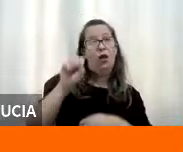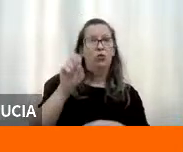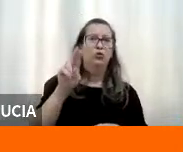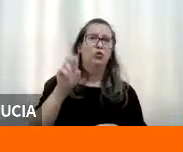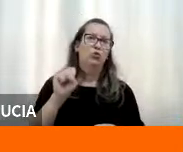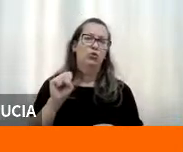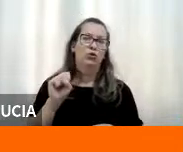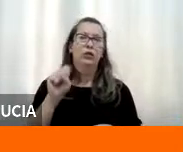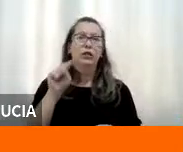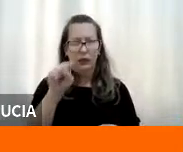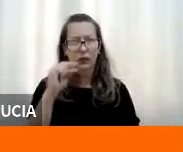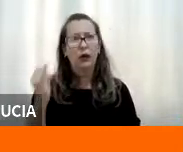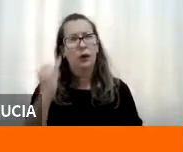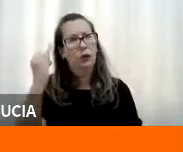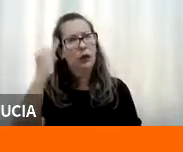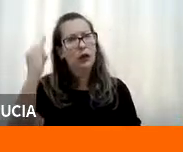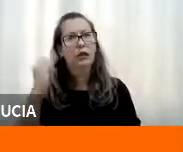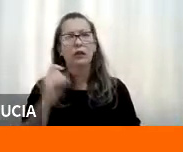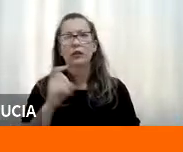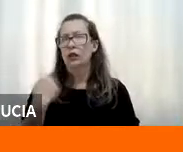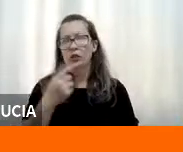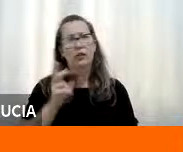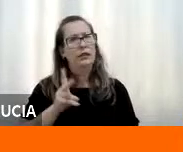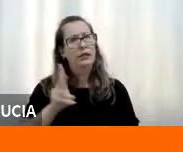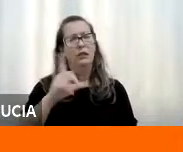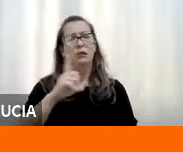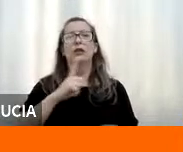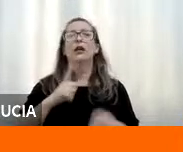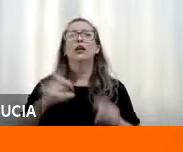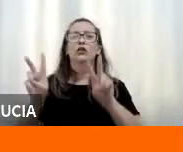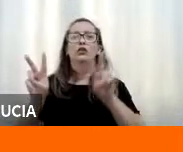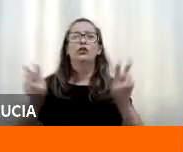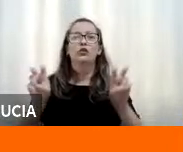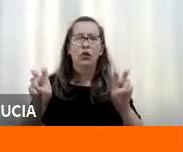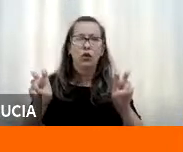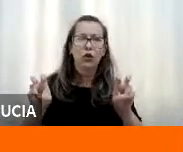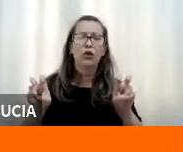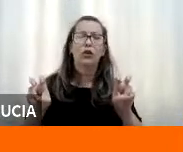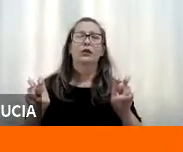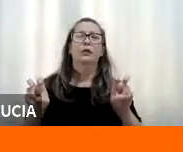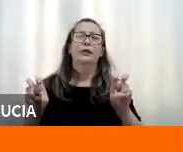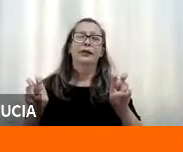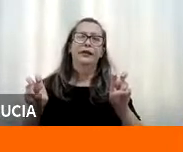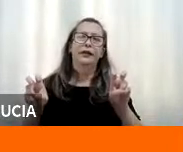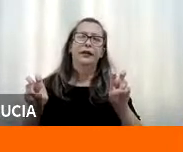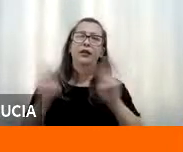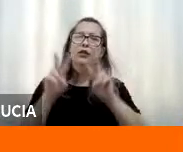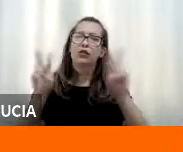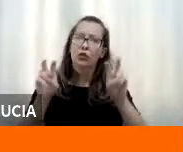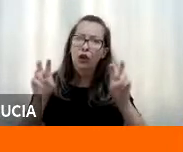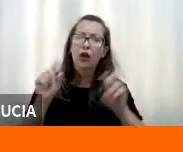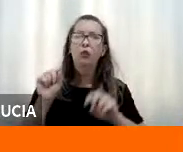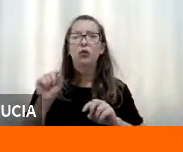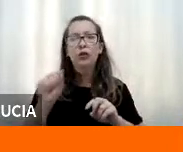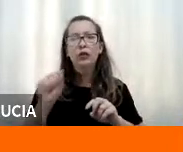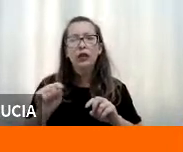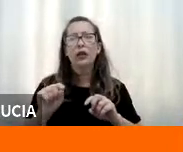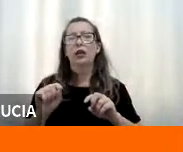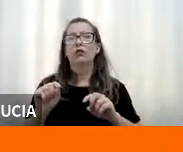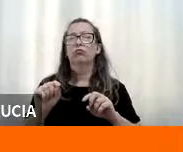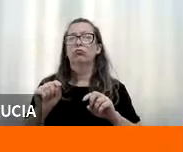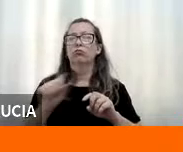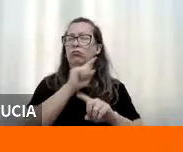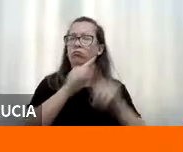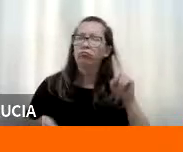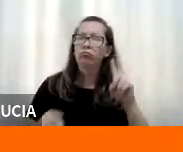uma discussão que a gente sempre tem sobre, assim, rompendo com o mito da